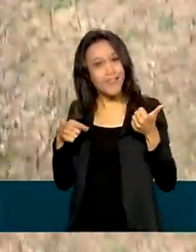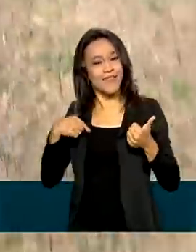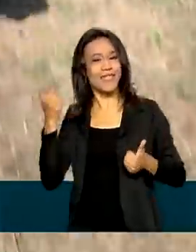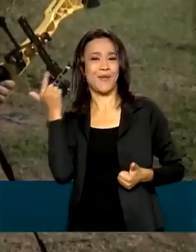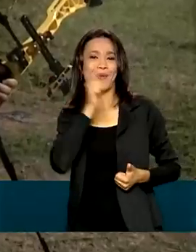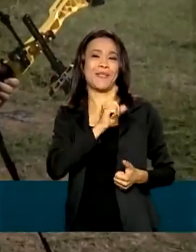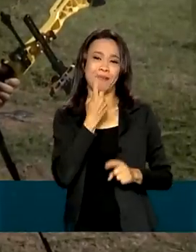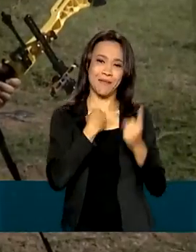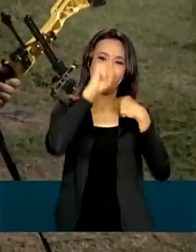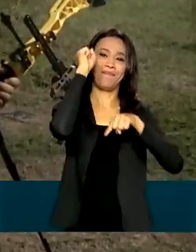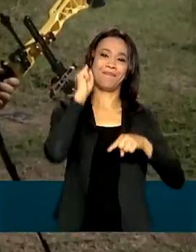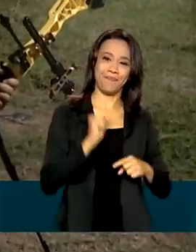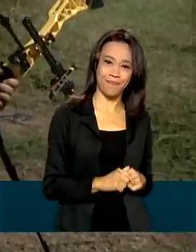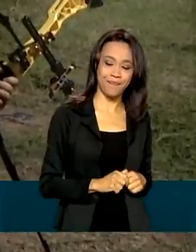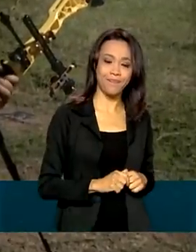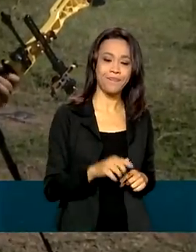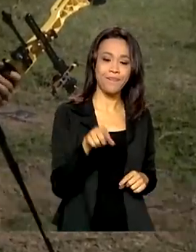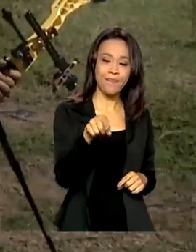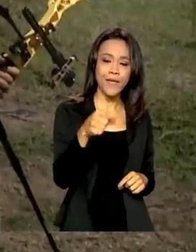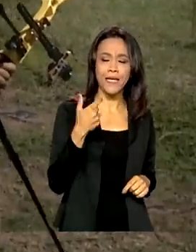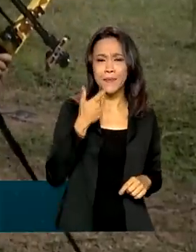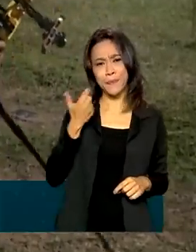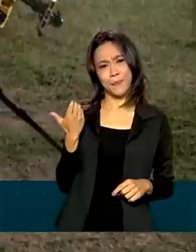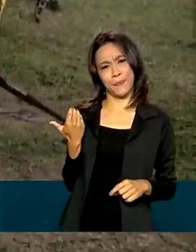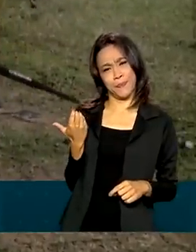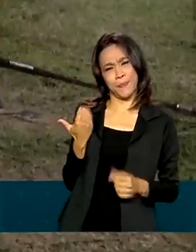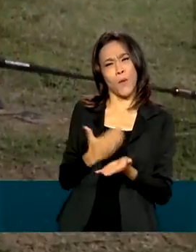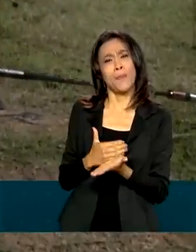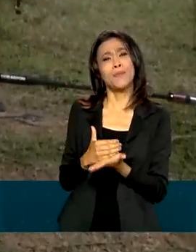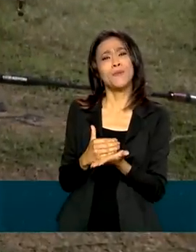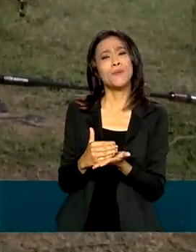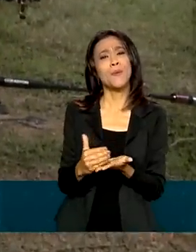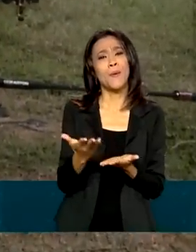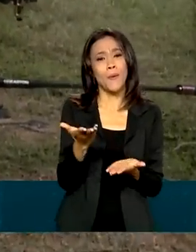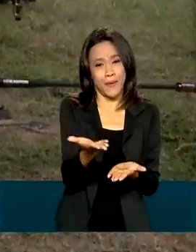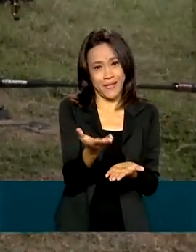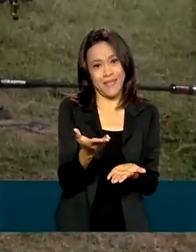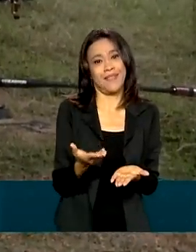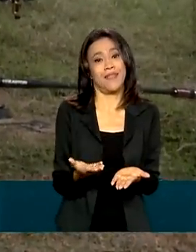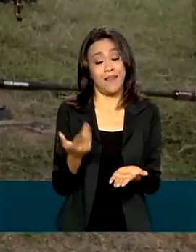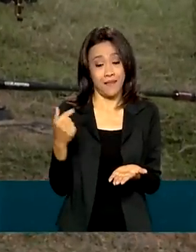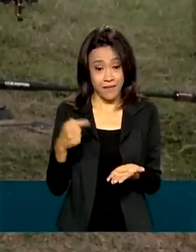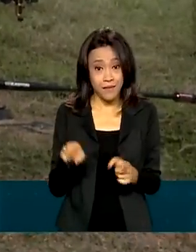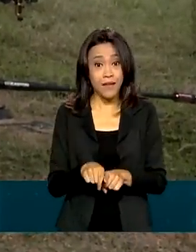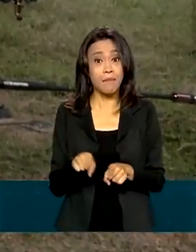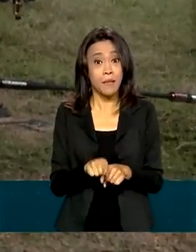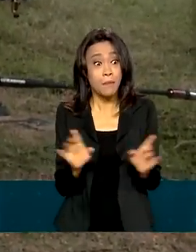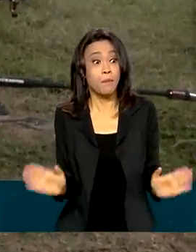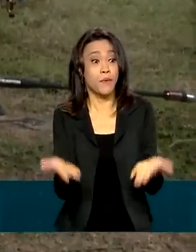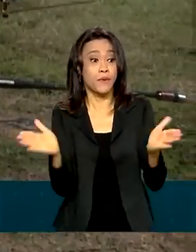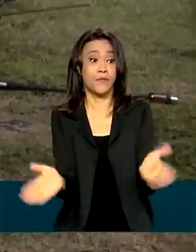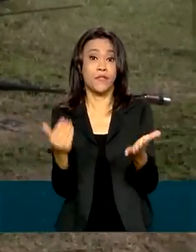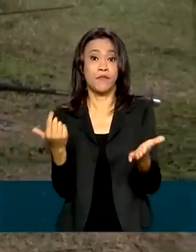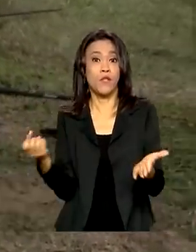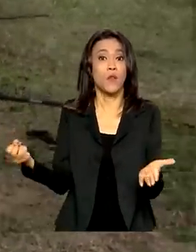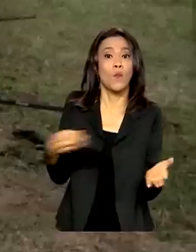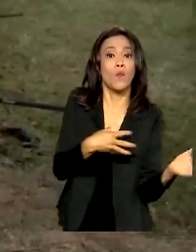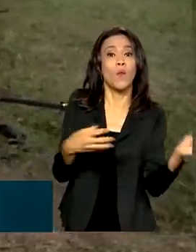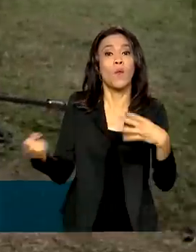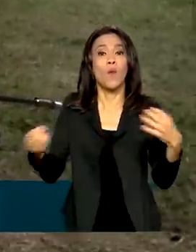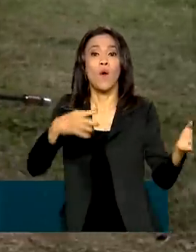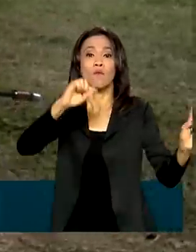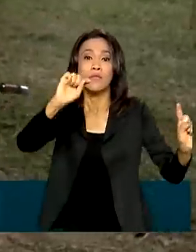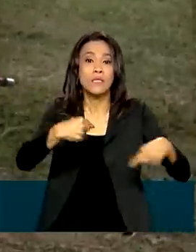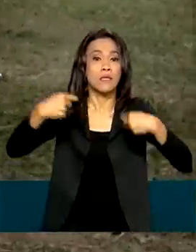nos resultados. A recente carreira do Reinaldo, que está só começando, também motiva para novos desafios. O